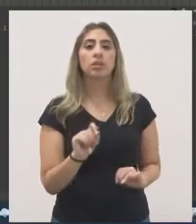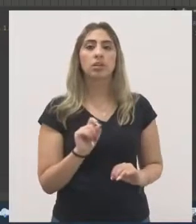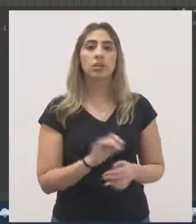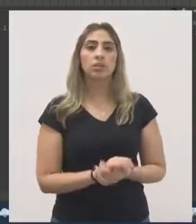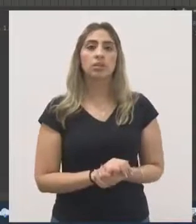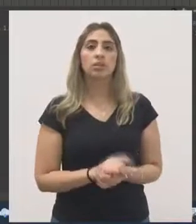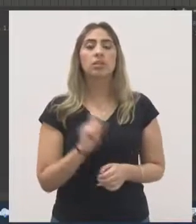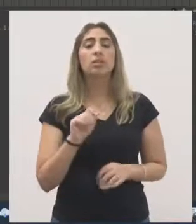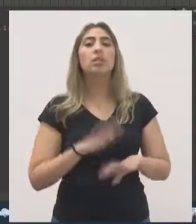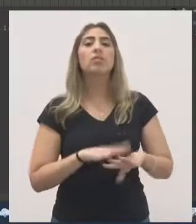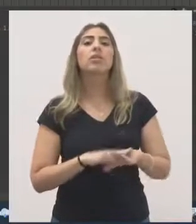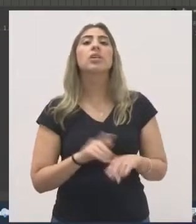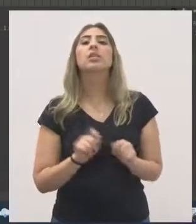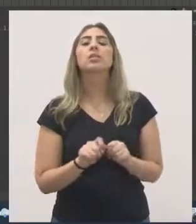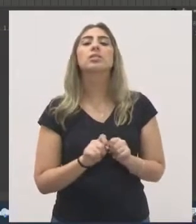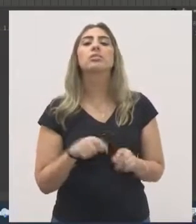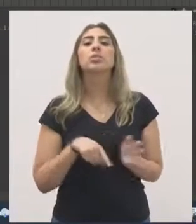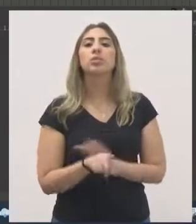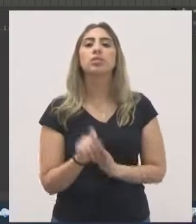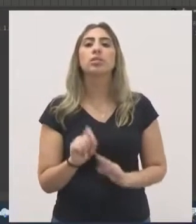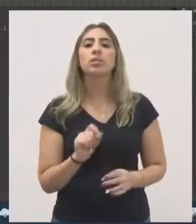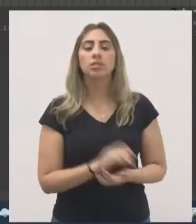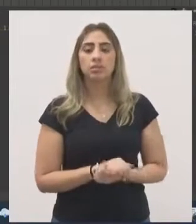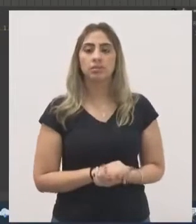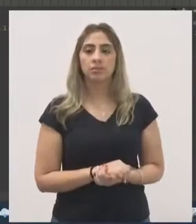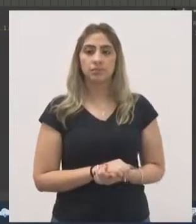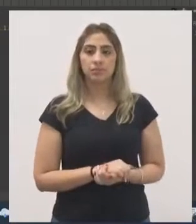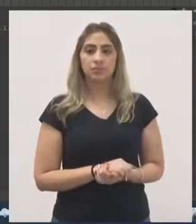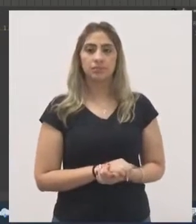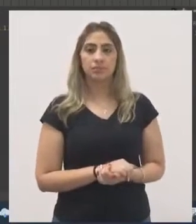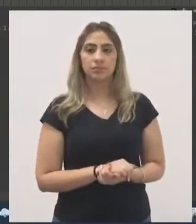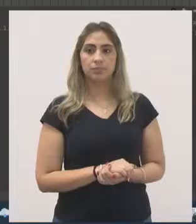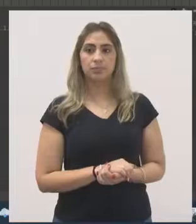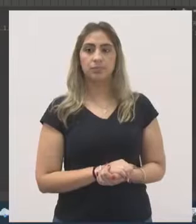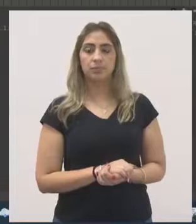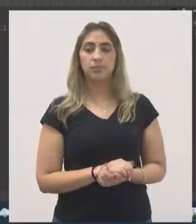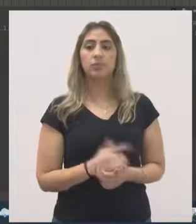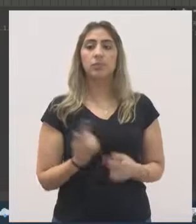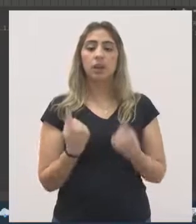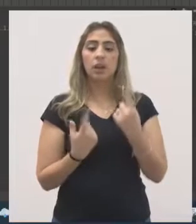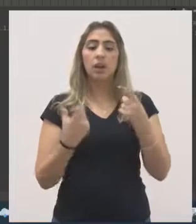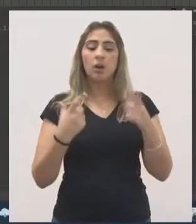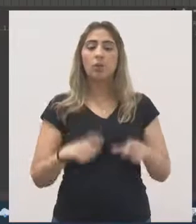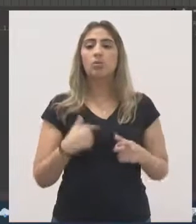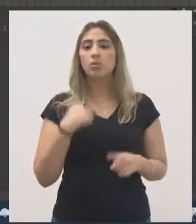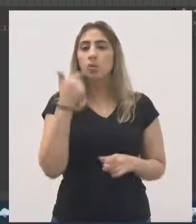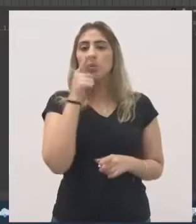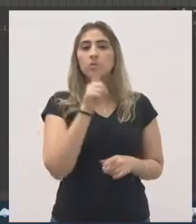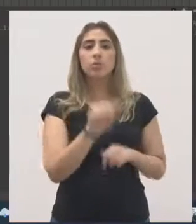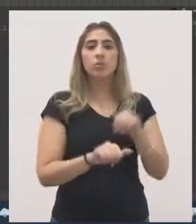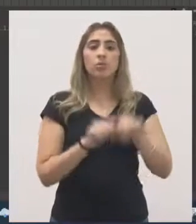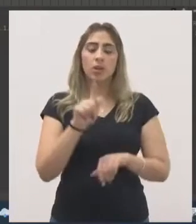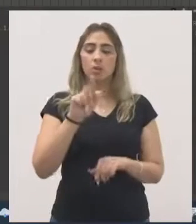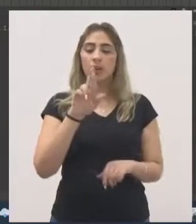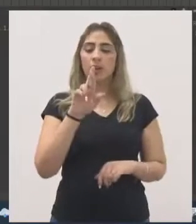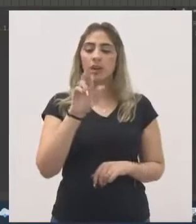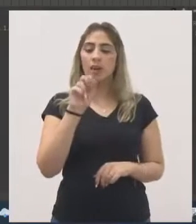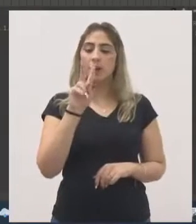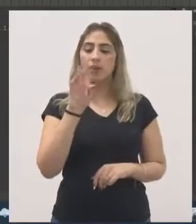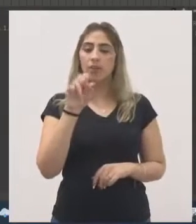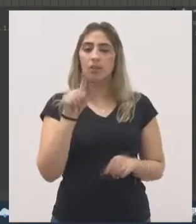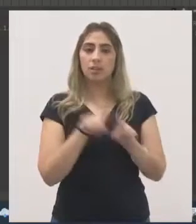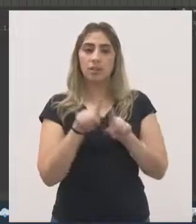Quem fez a pergunta? Reginaldo. E ele também pergunta outra coisa aqui, onde consigo mudar o grave e o agudo? Ah,